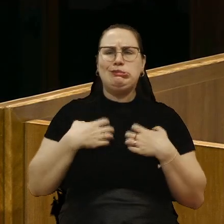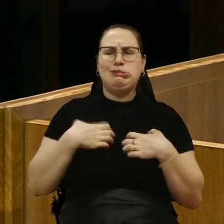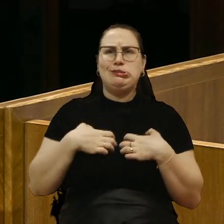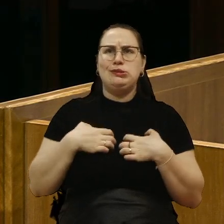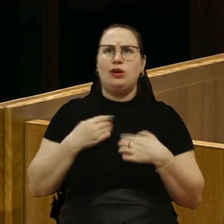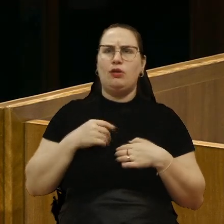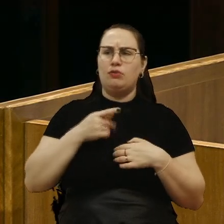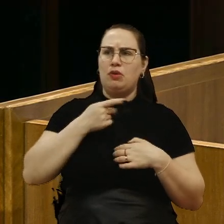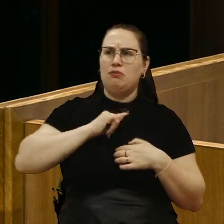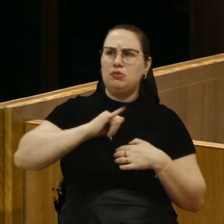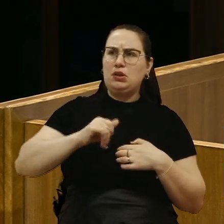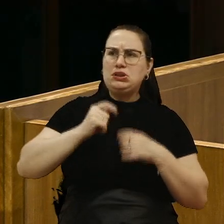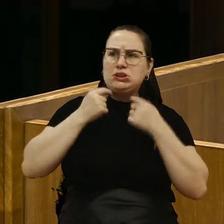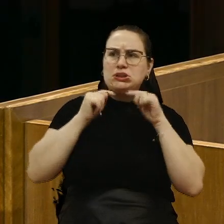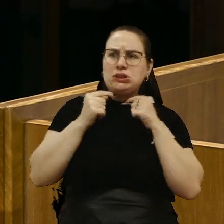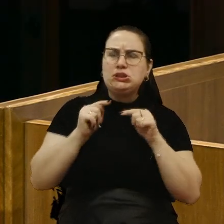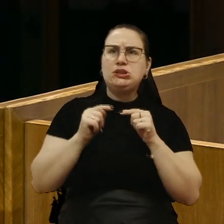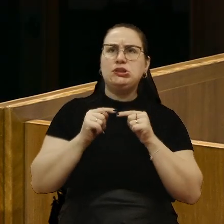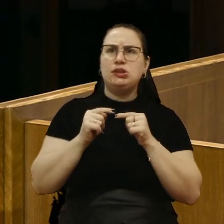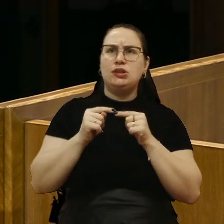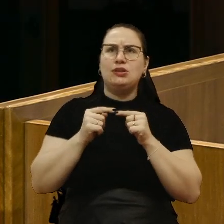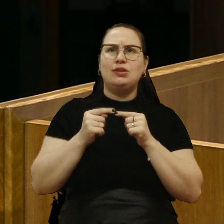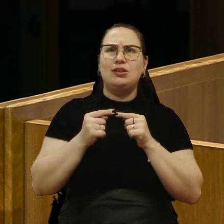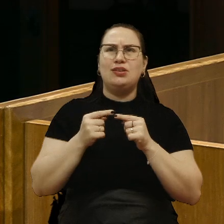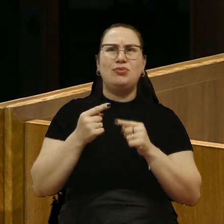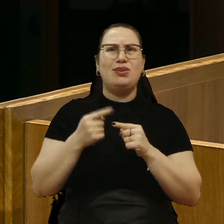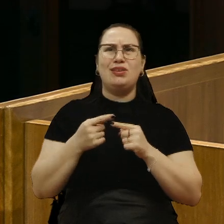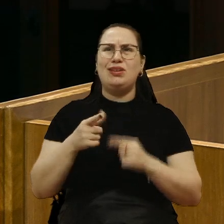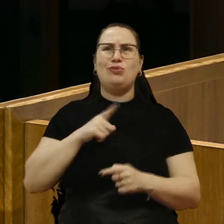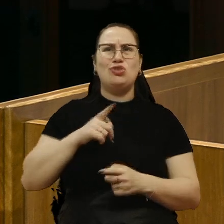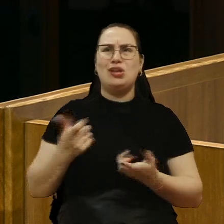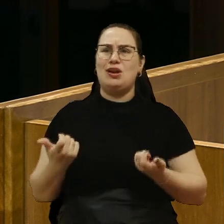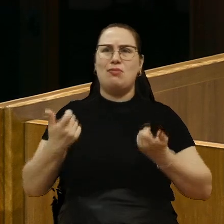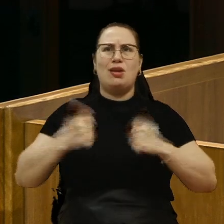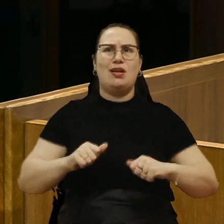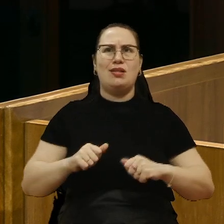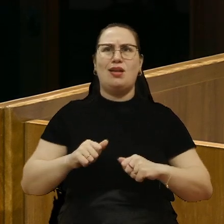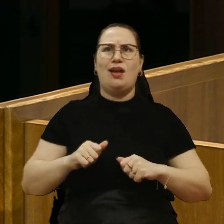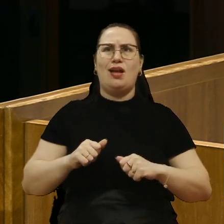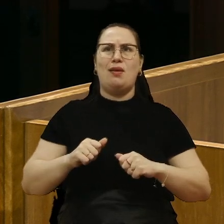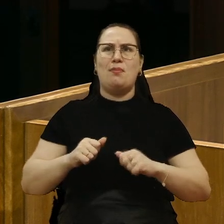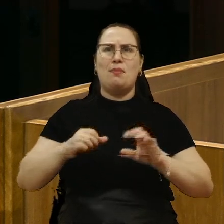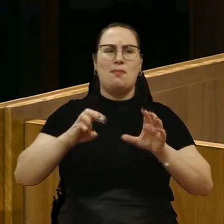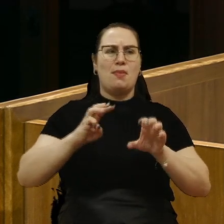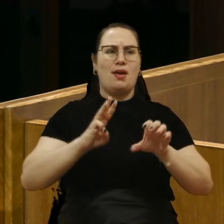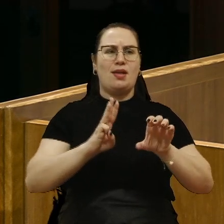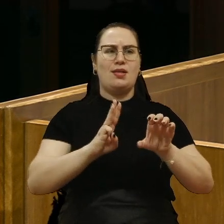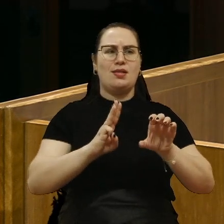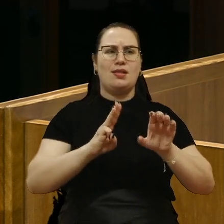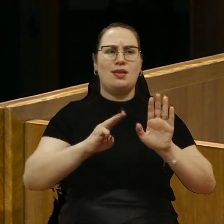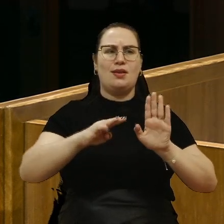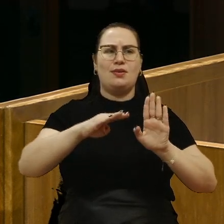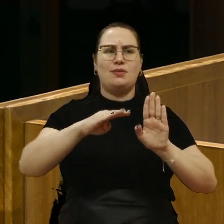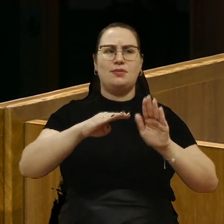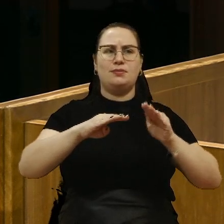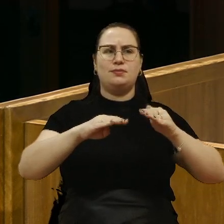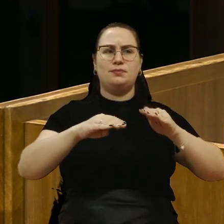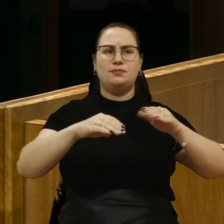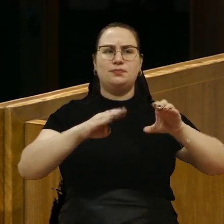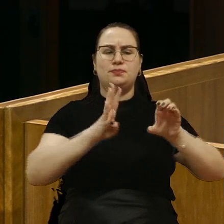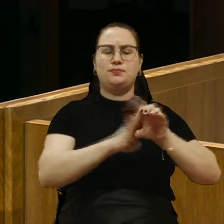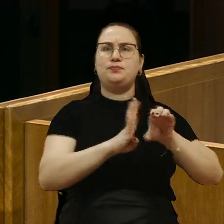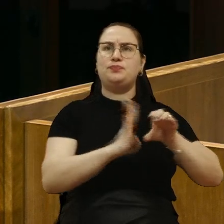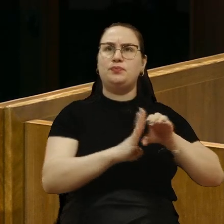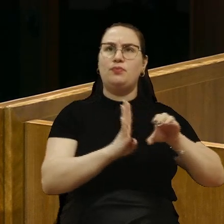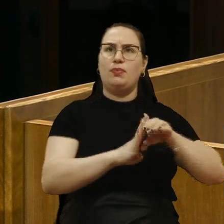critiquei duramente em razão da ineficiência na cedência da Maesa. Ficou brabo. Foi reclamar até com a